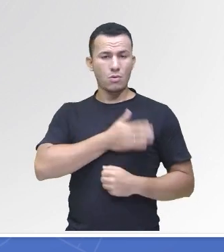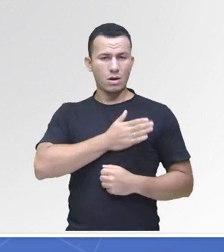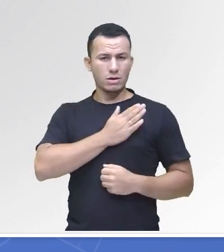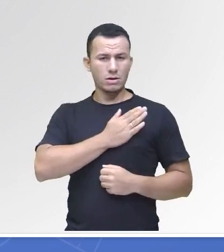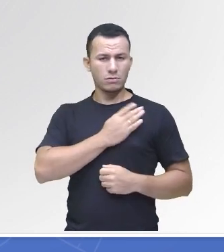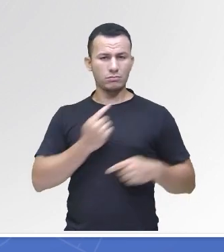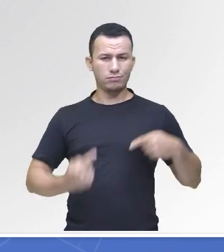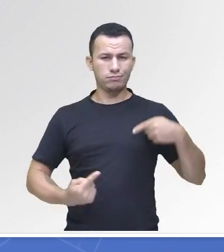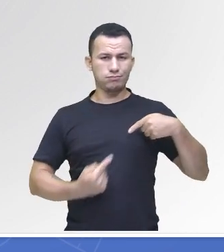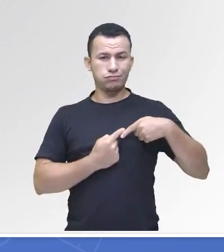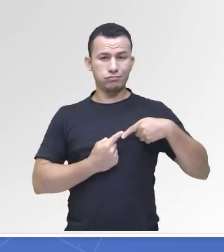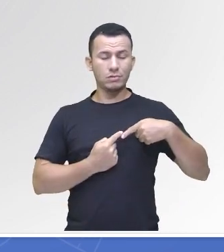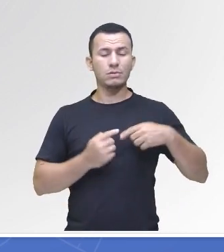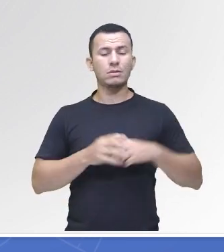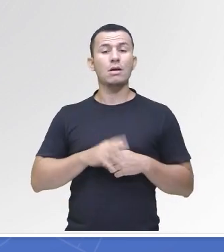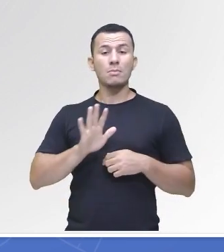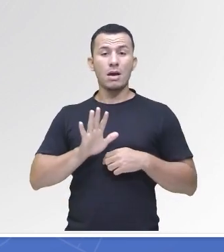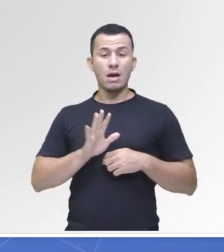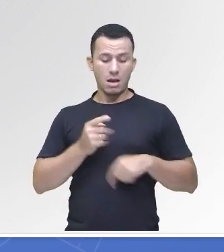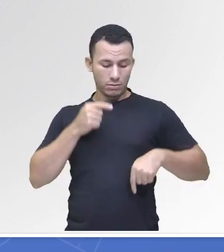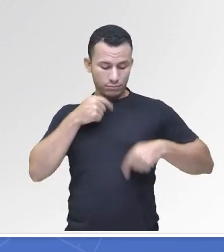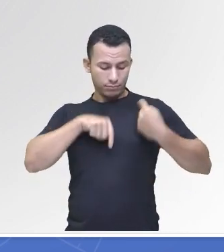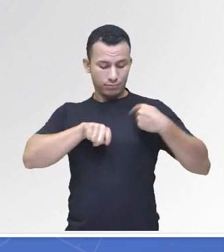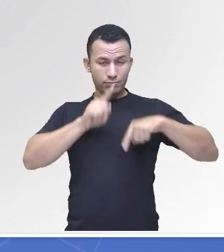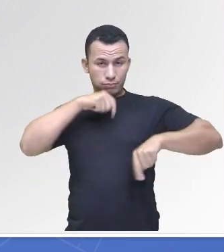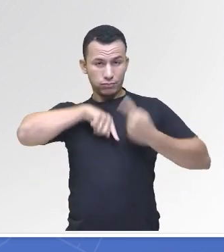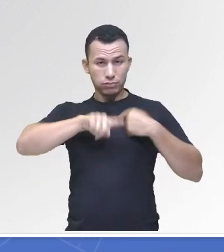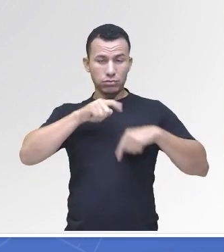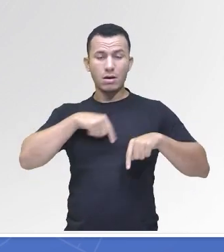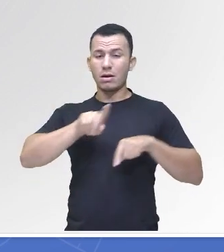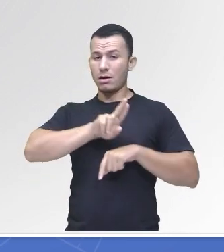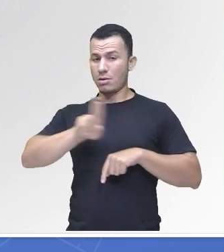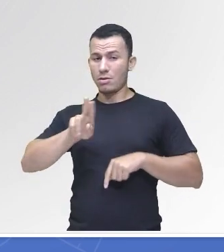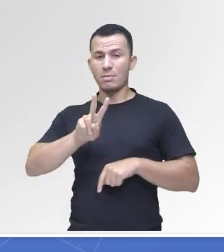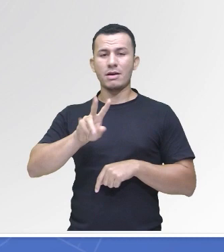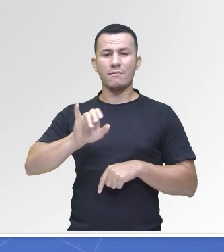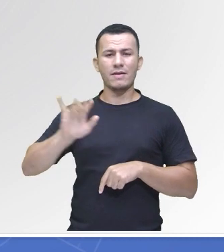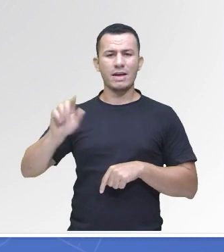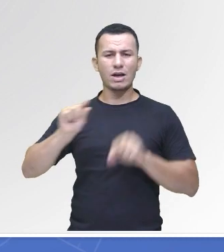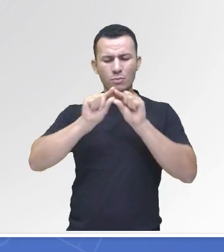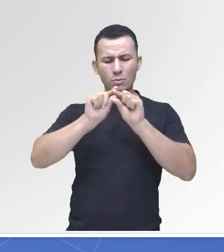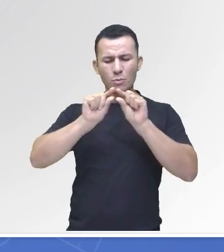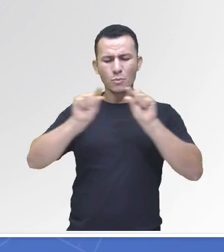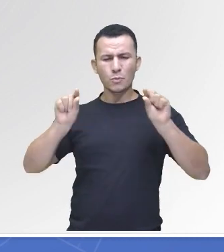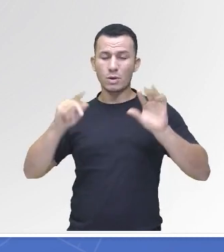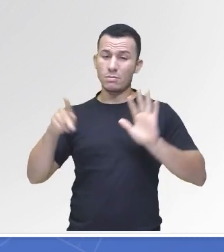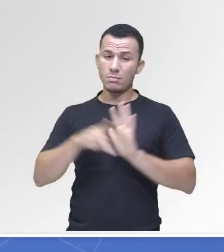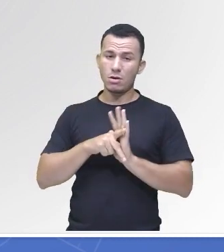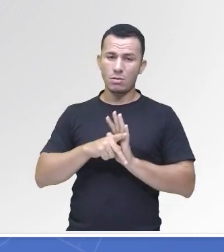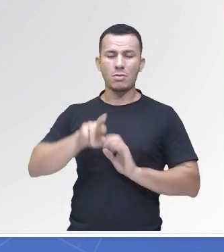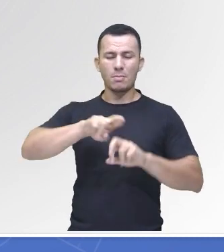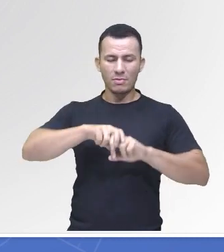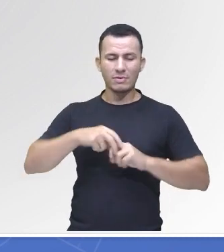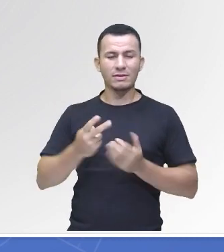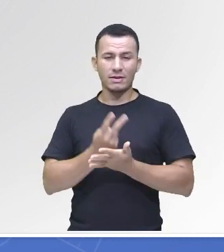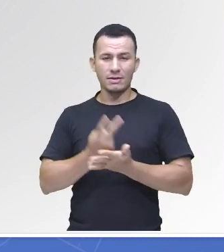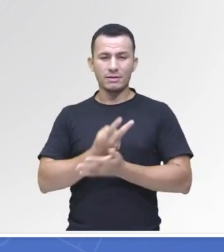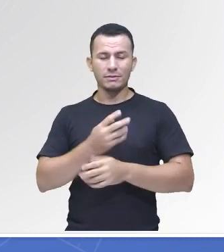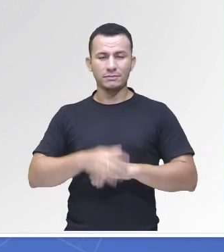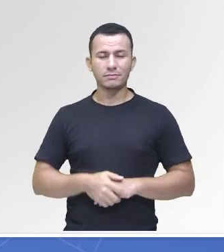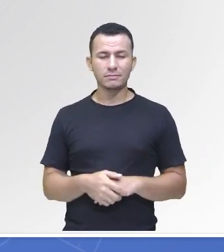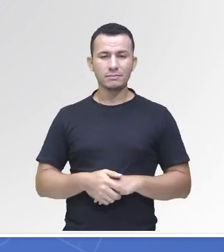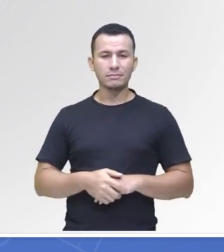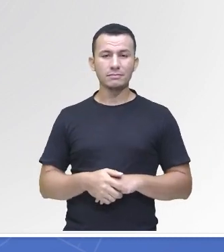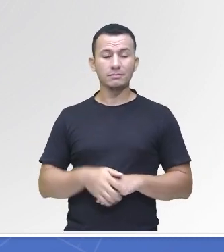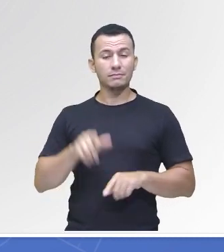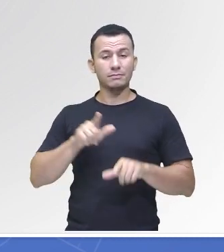caso aqui, né, quem faz essa condução são as veias, tá bom? Então, ela também está errada. Então, a gente